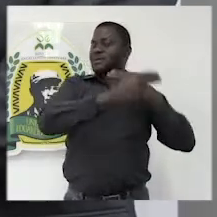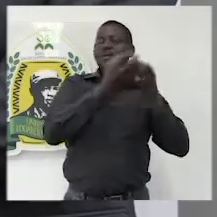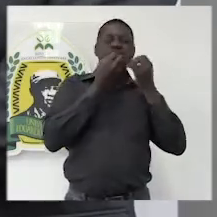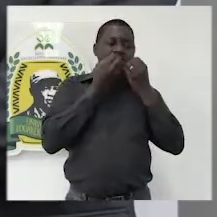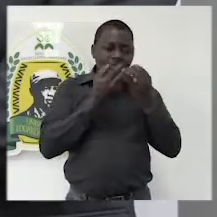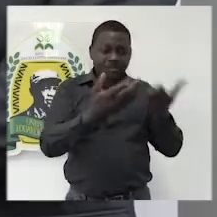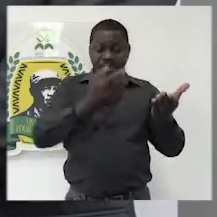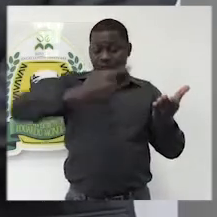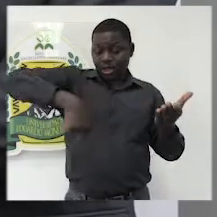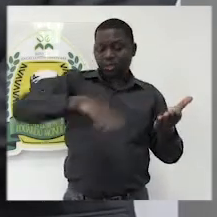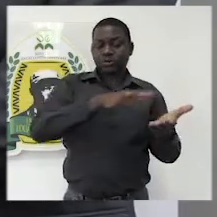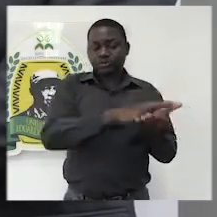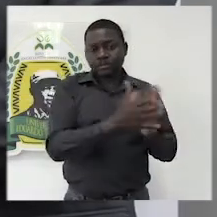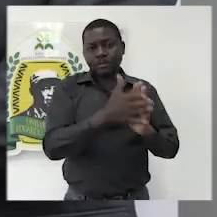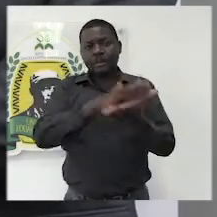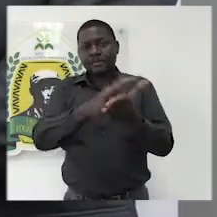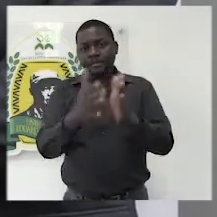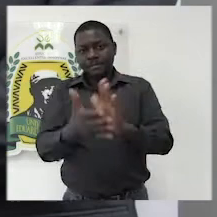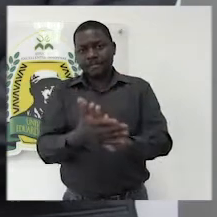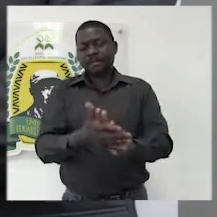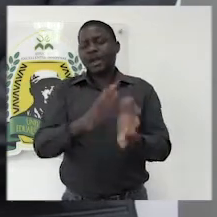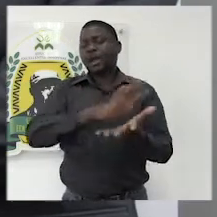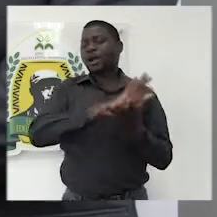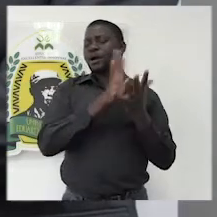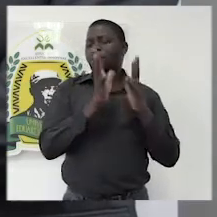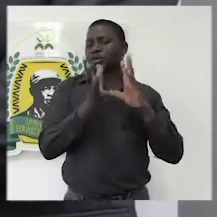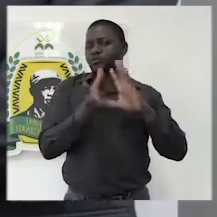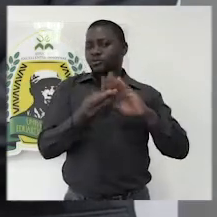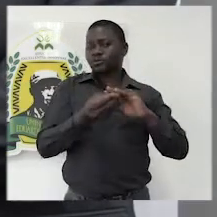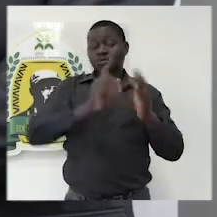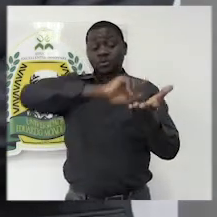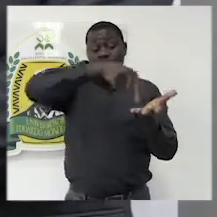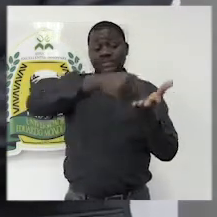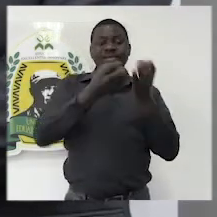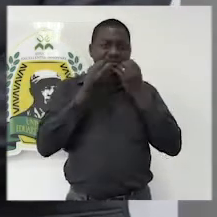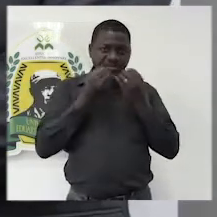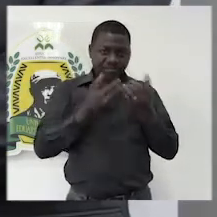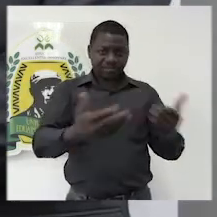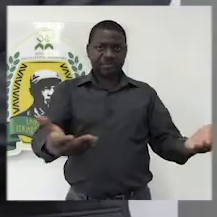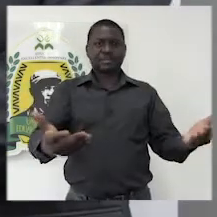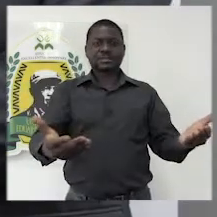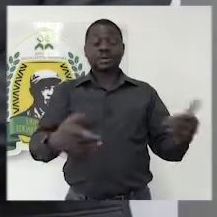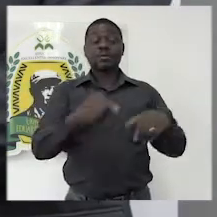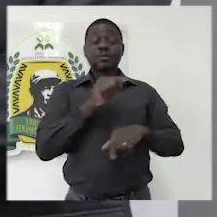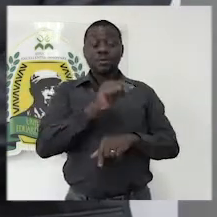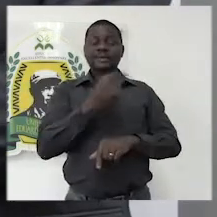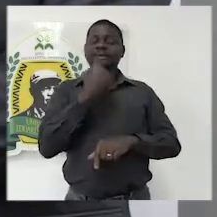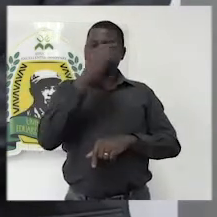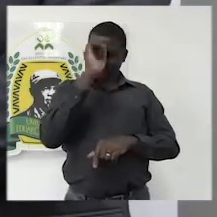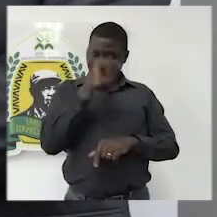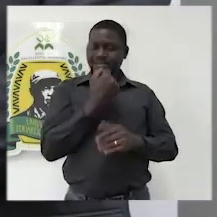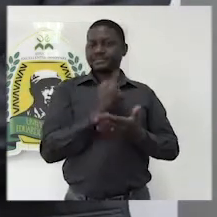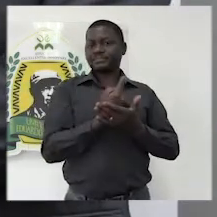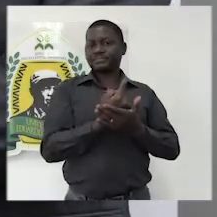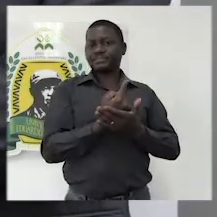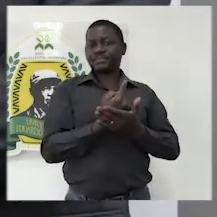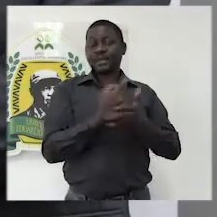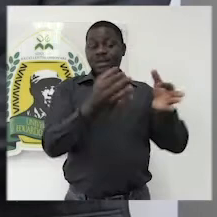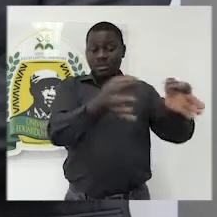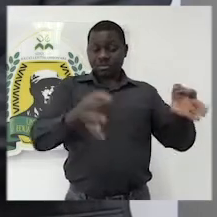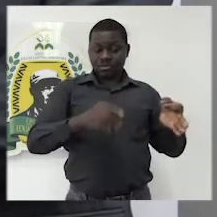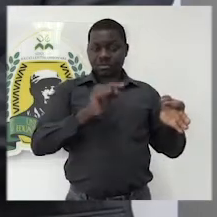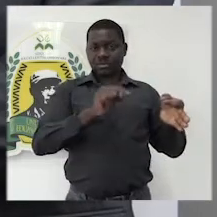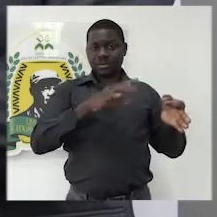que nós temos preparada e o centro, este pequeno centro de informação. Naquele pequeno centro tem documentação